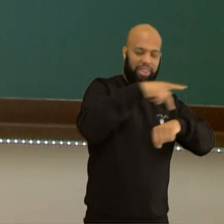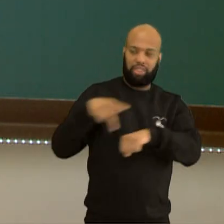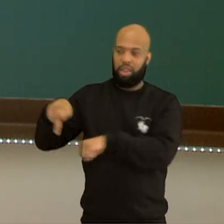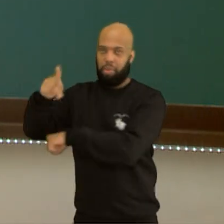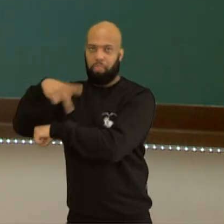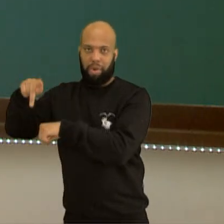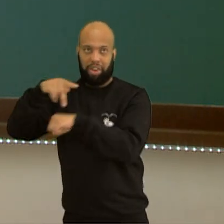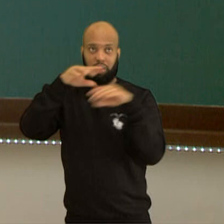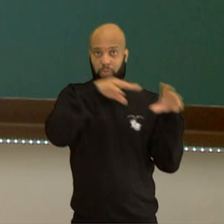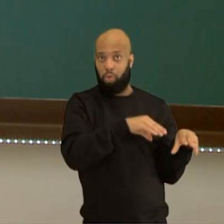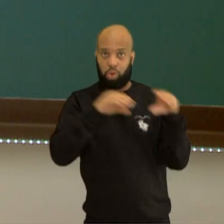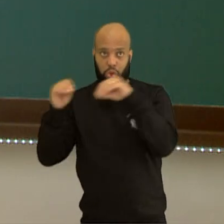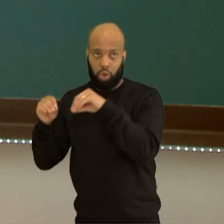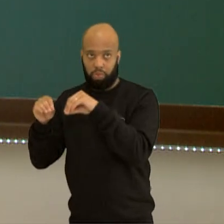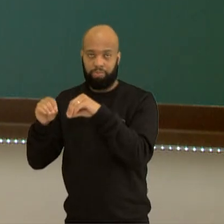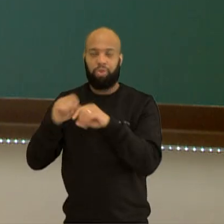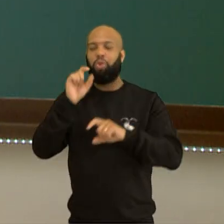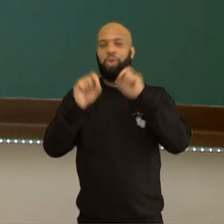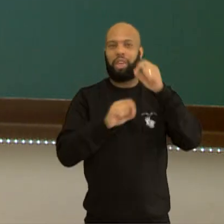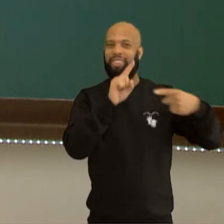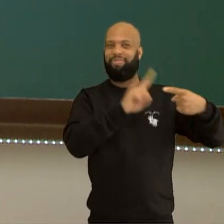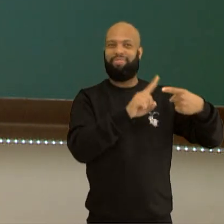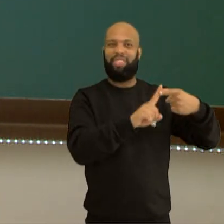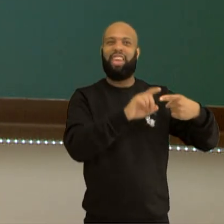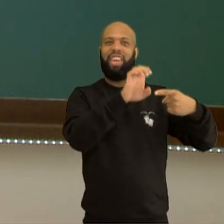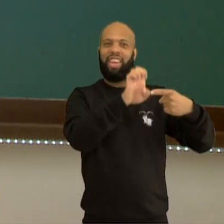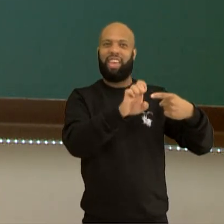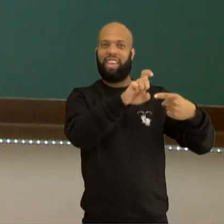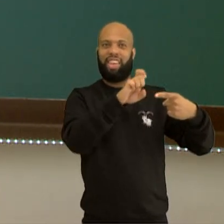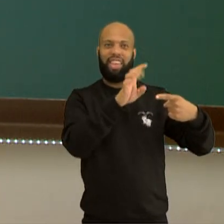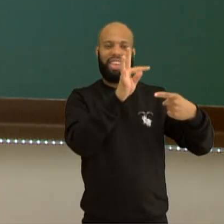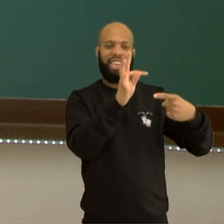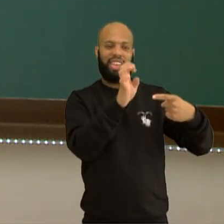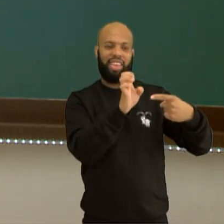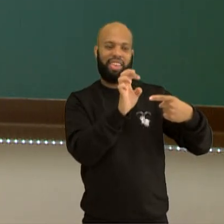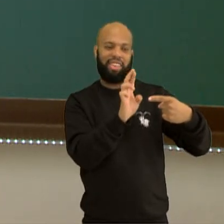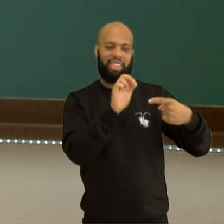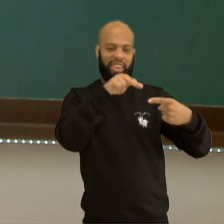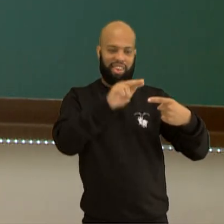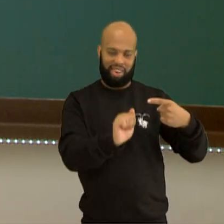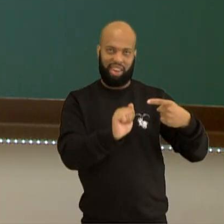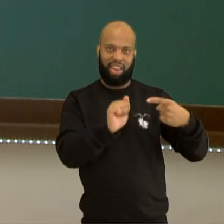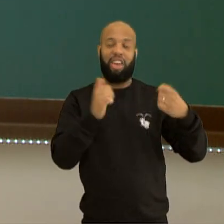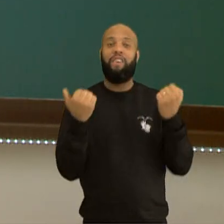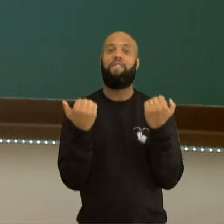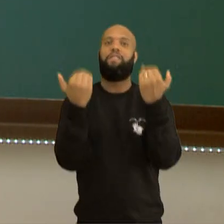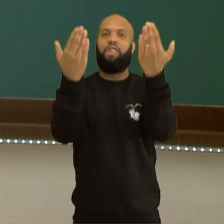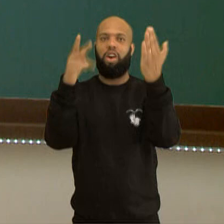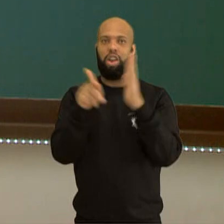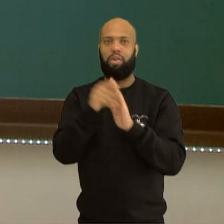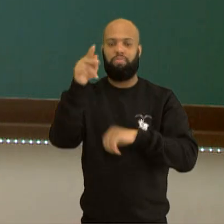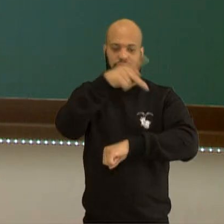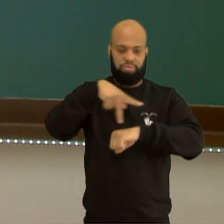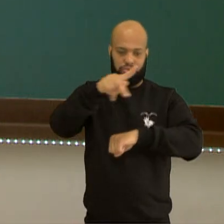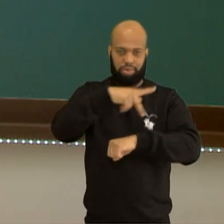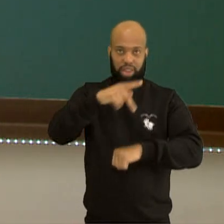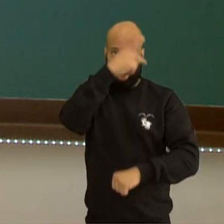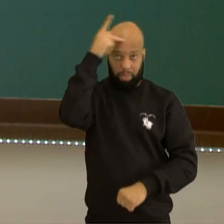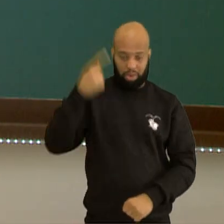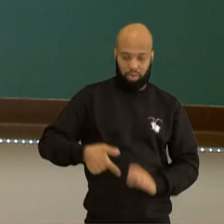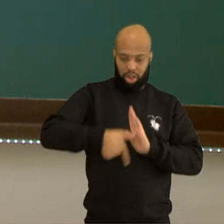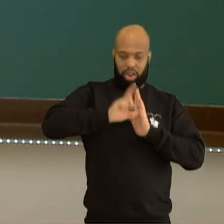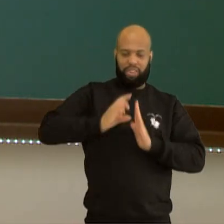é considerada uma migração externa, para fora do território, do país onde a pessoa